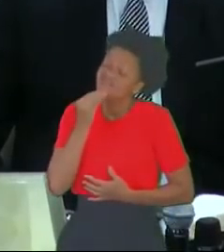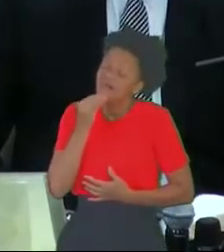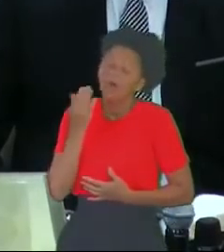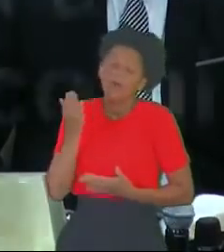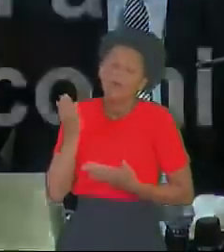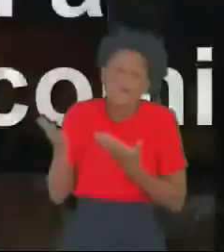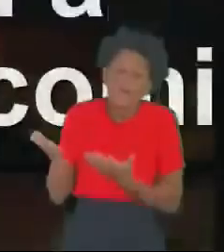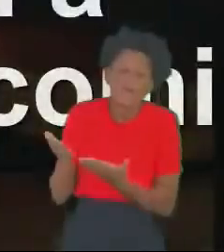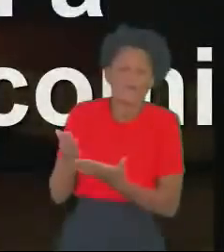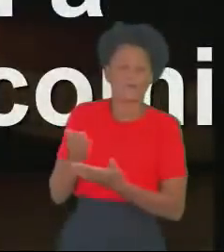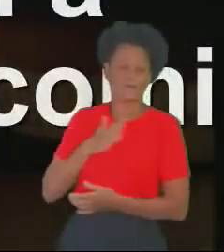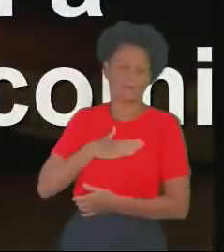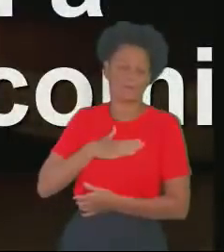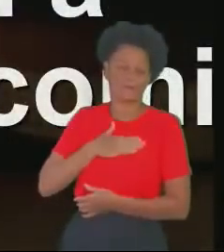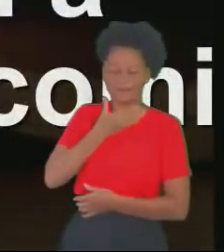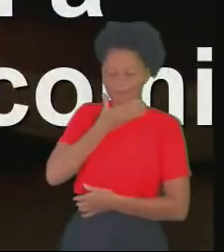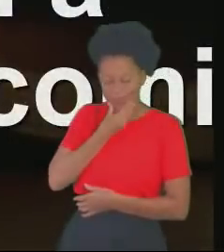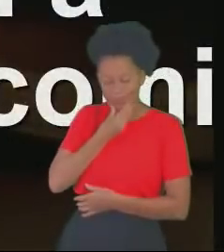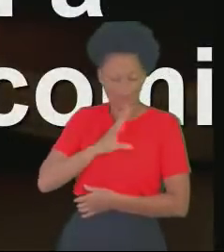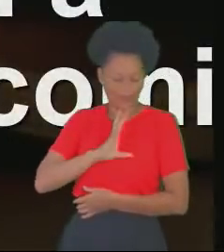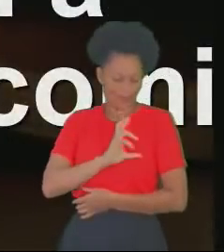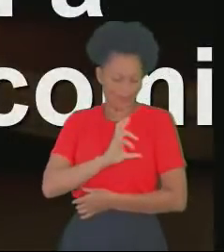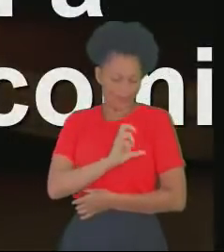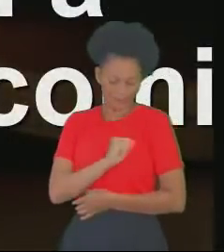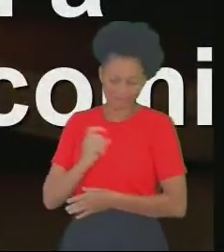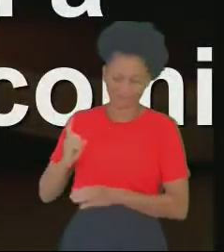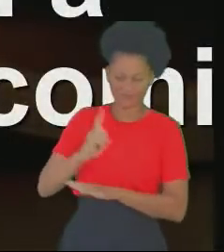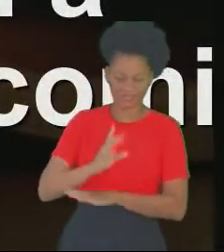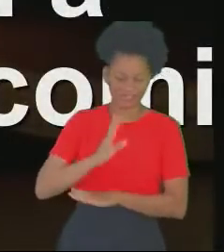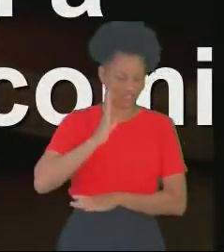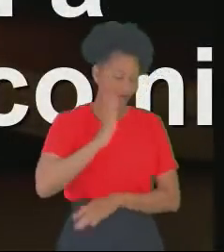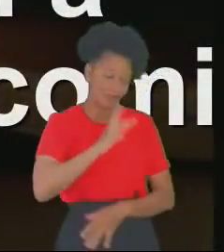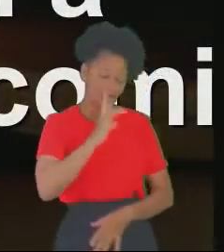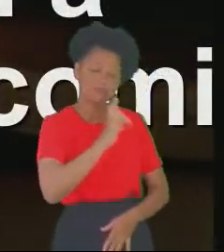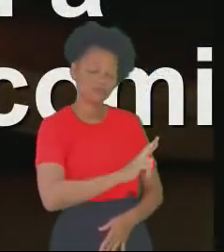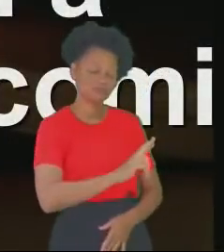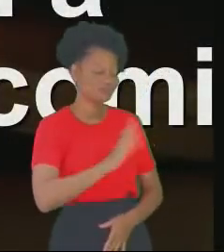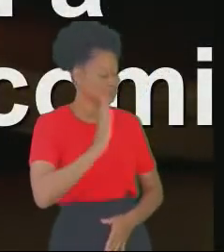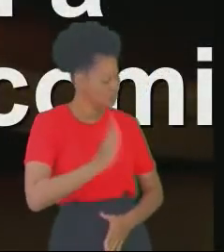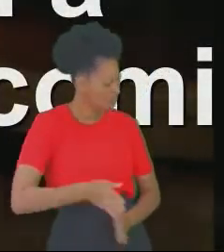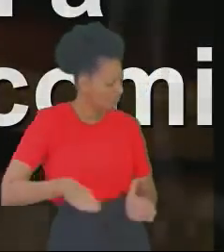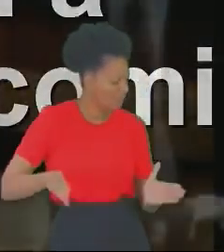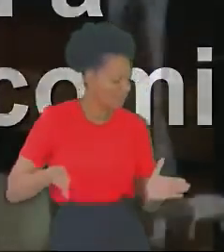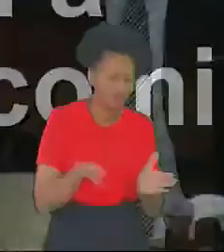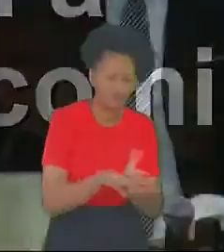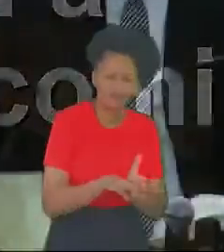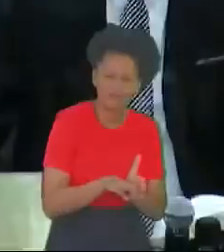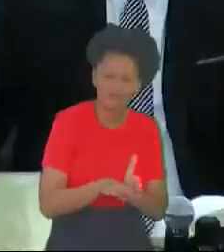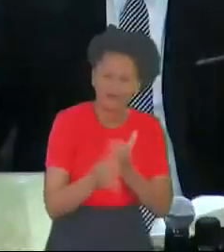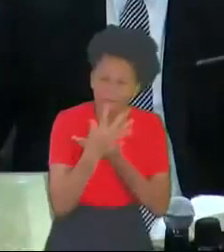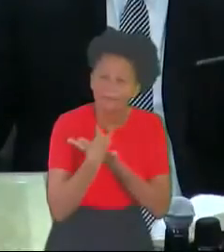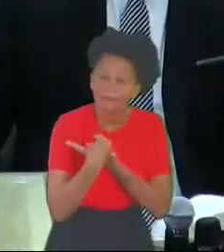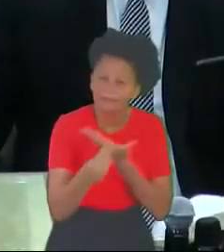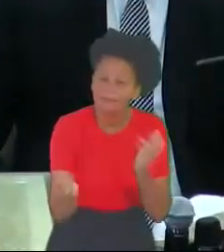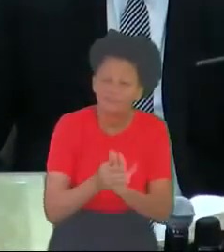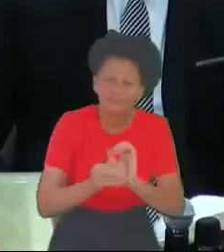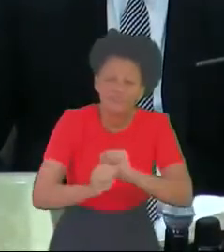1, o que é que ele diz? Já vim para o meu jardim. Você pode dar glória a Deus por